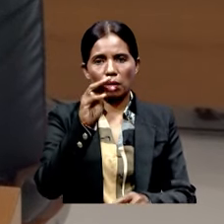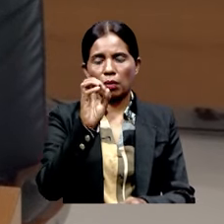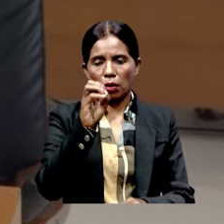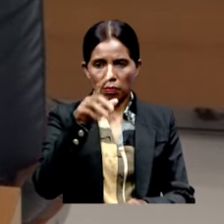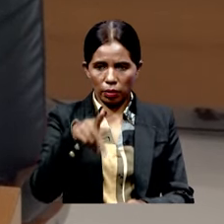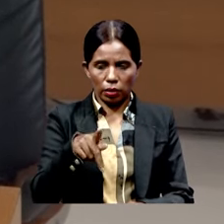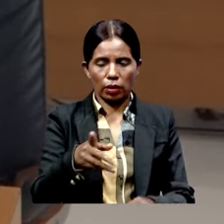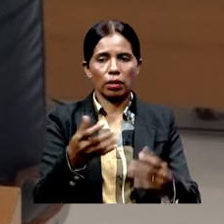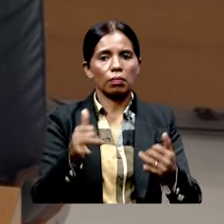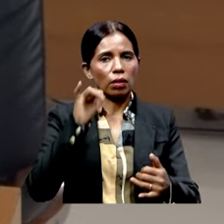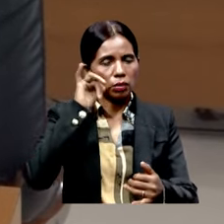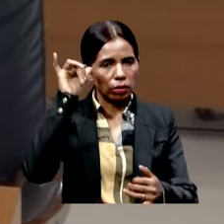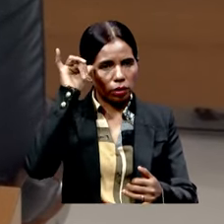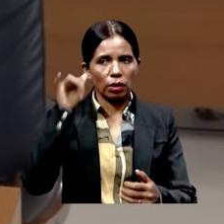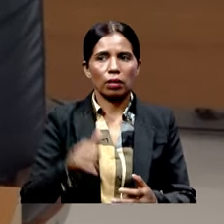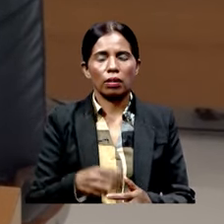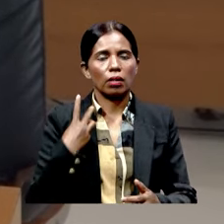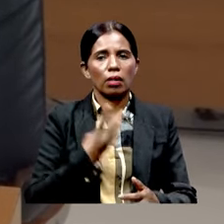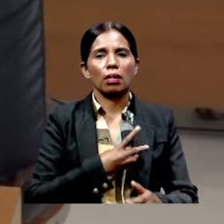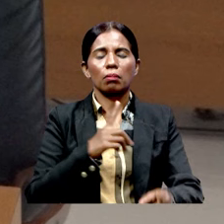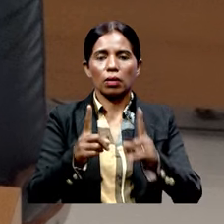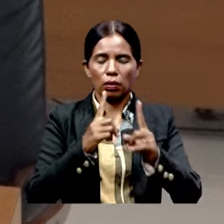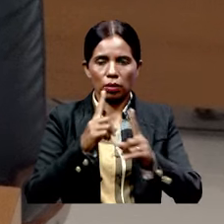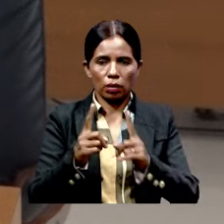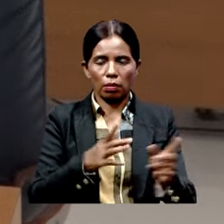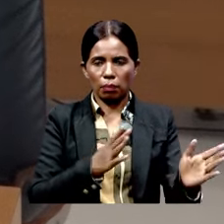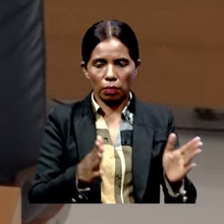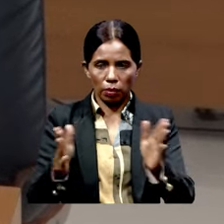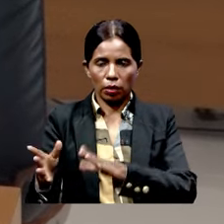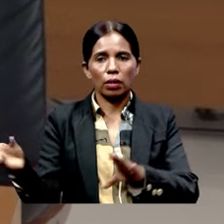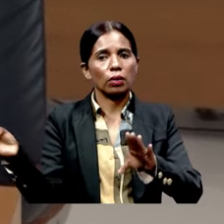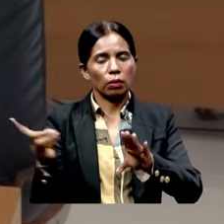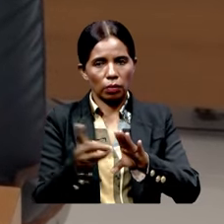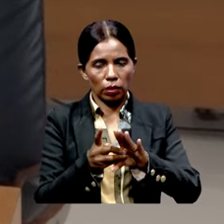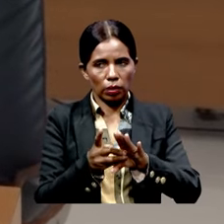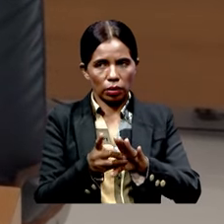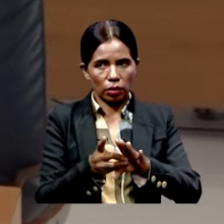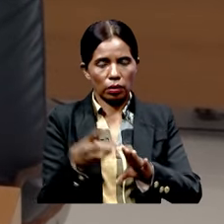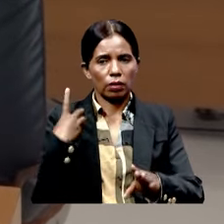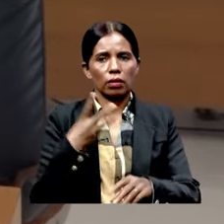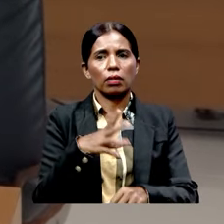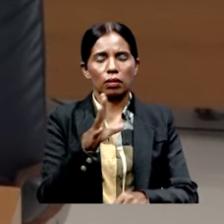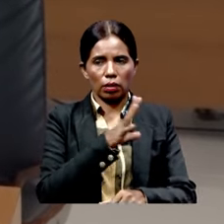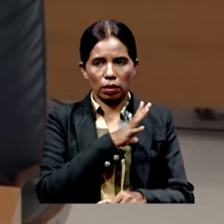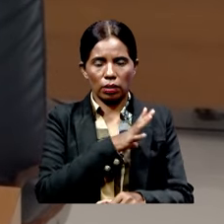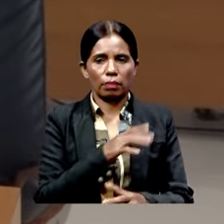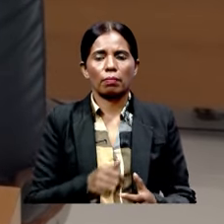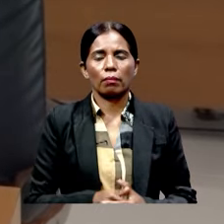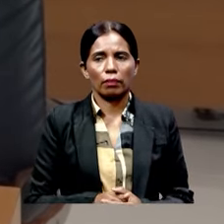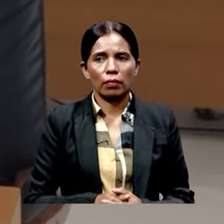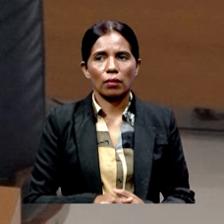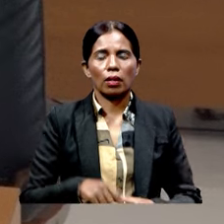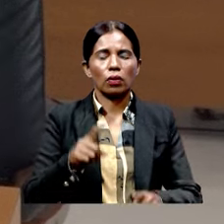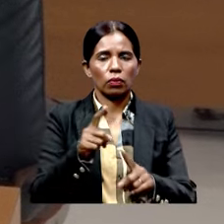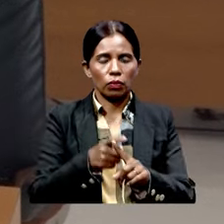ne ma ka osek ozame kulia prepara una dokumentus spera kata i ha fulang